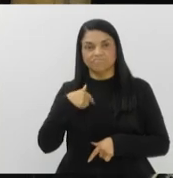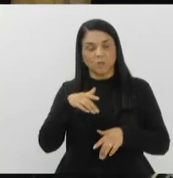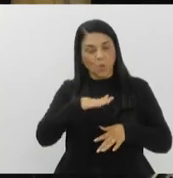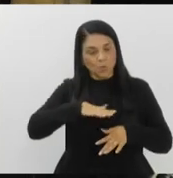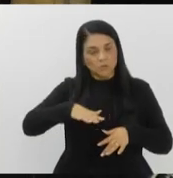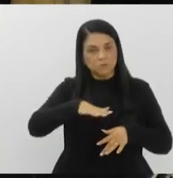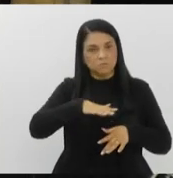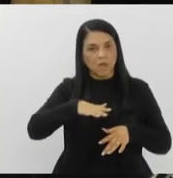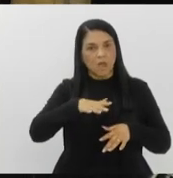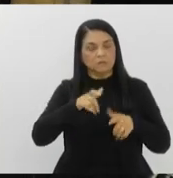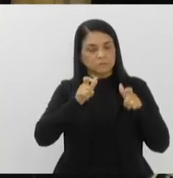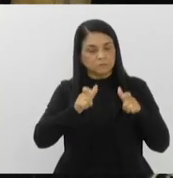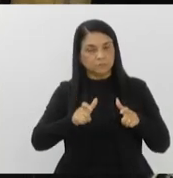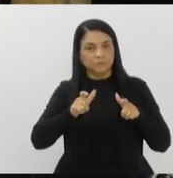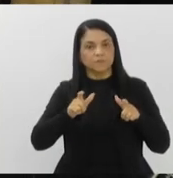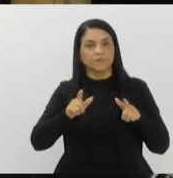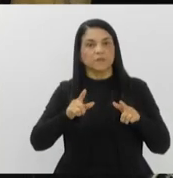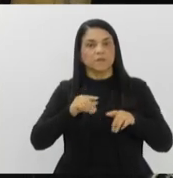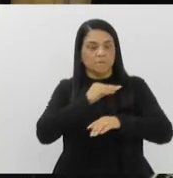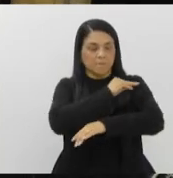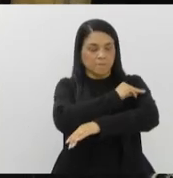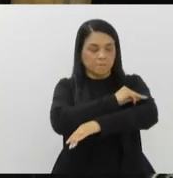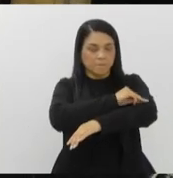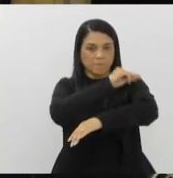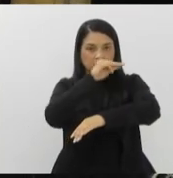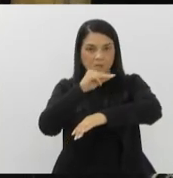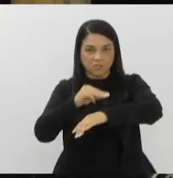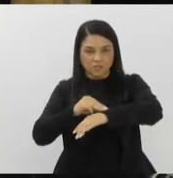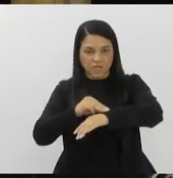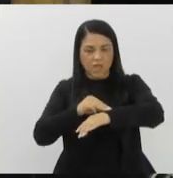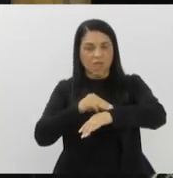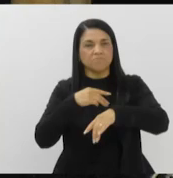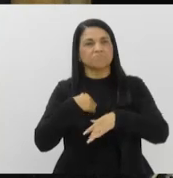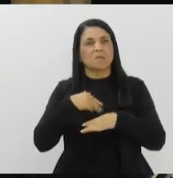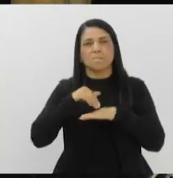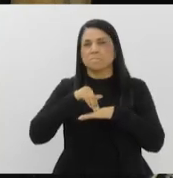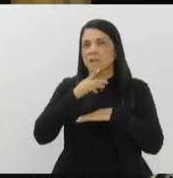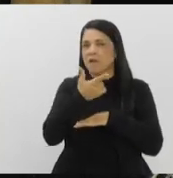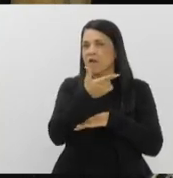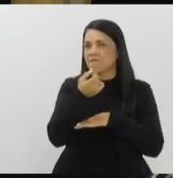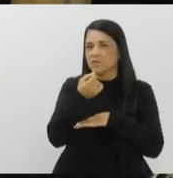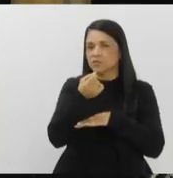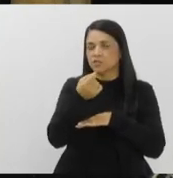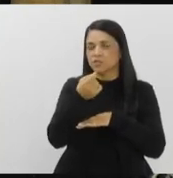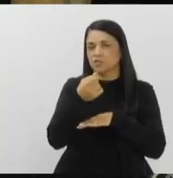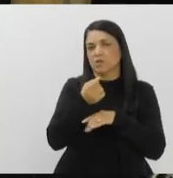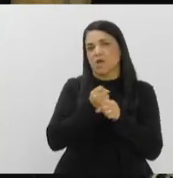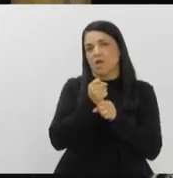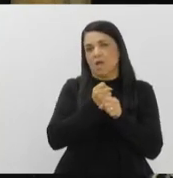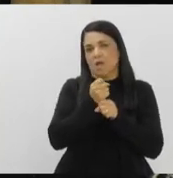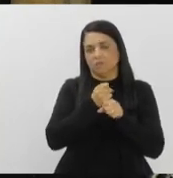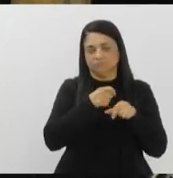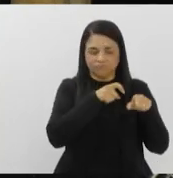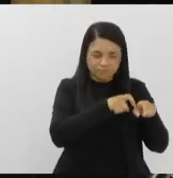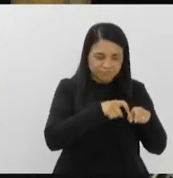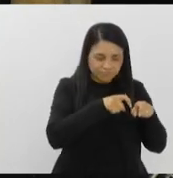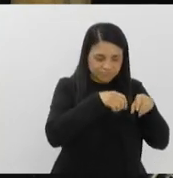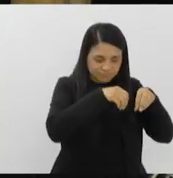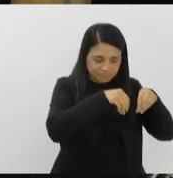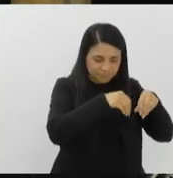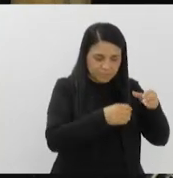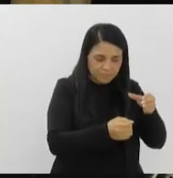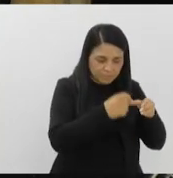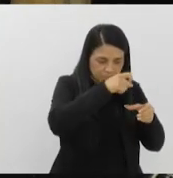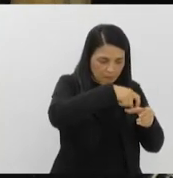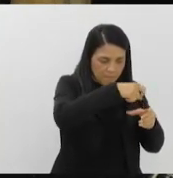um território em Magé, que a gente cultiva desde que eu fui morar lá há mais de 20 anos. Como a gente está aqui ouvindo